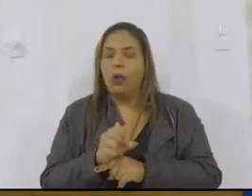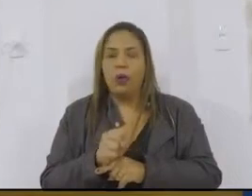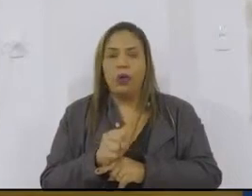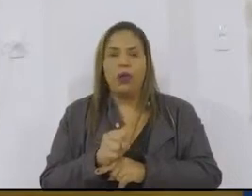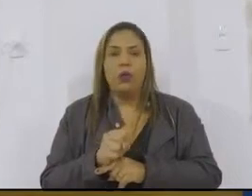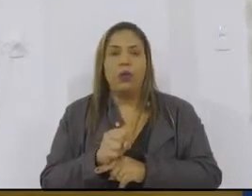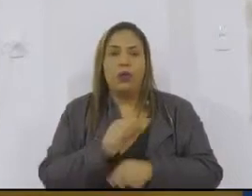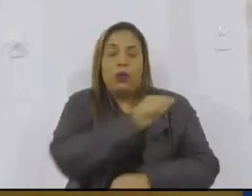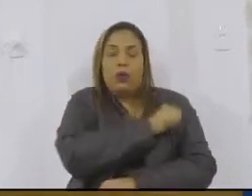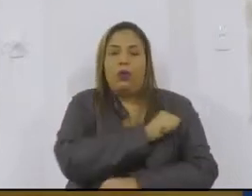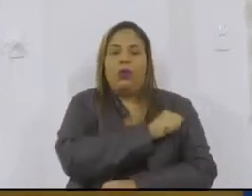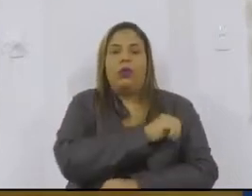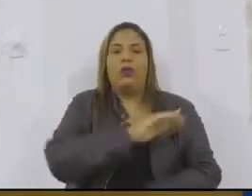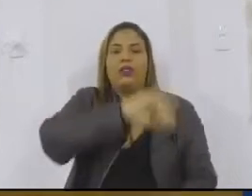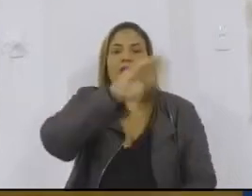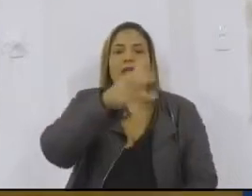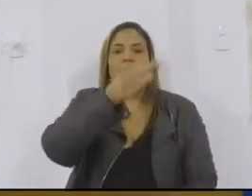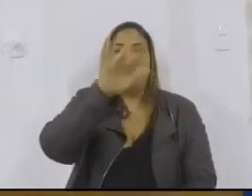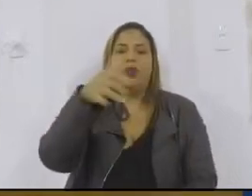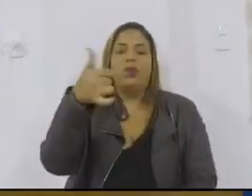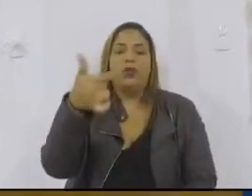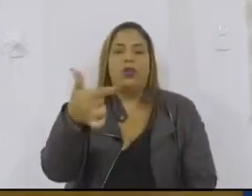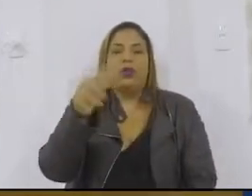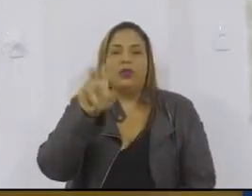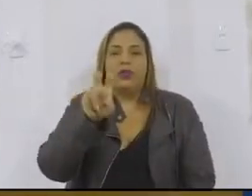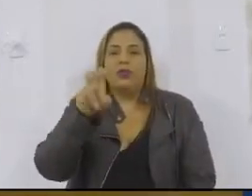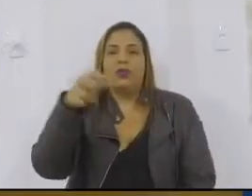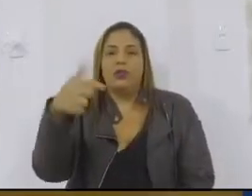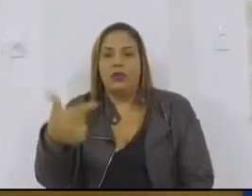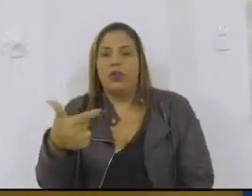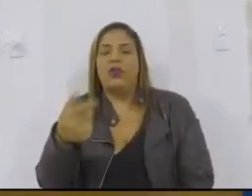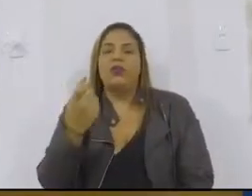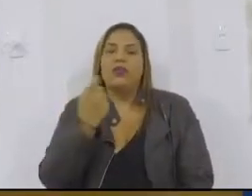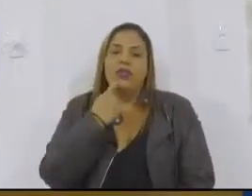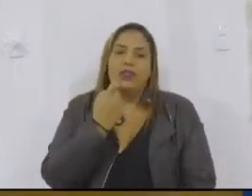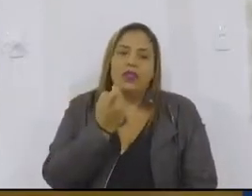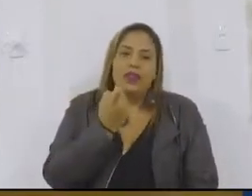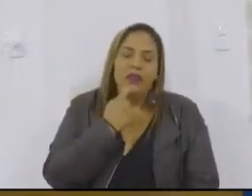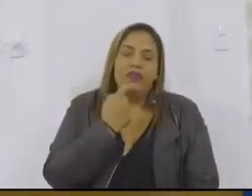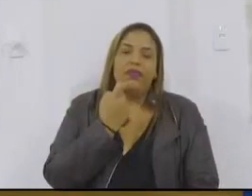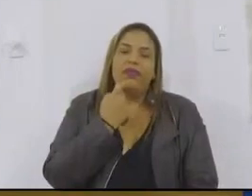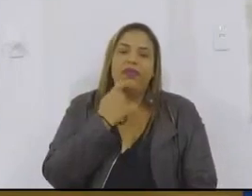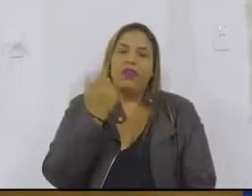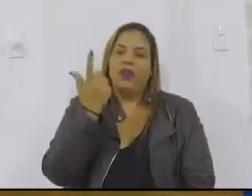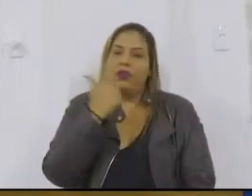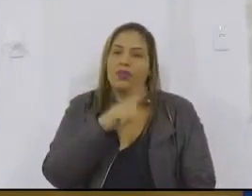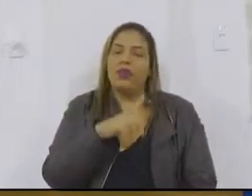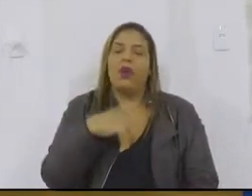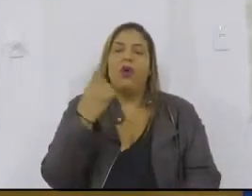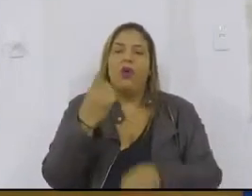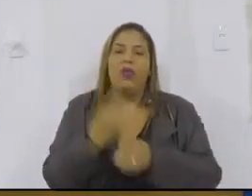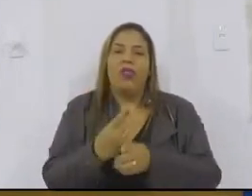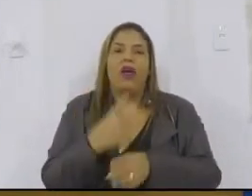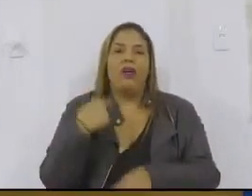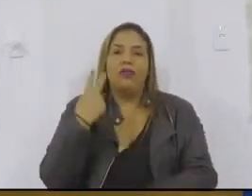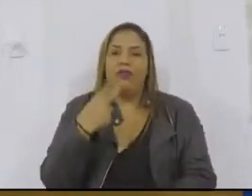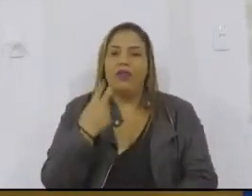CIEP 252, que estiveram aqui na Câmara na sexta-feira, conseguiram encontrar o